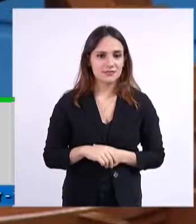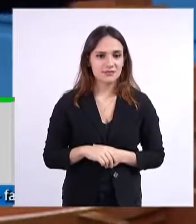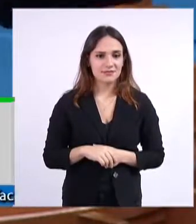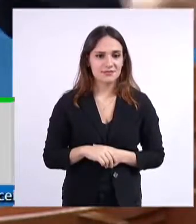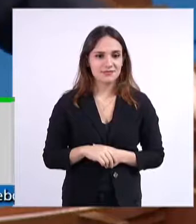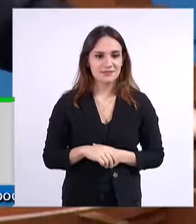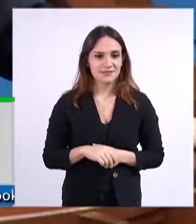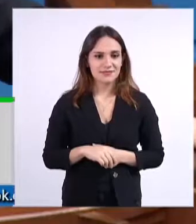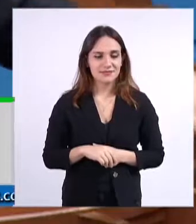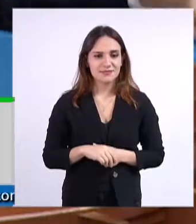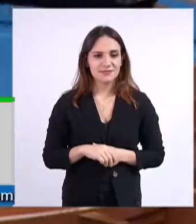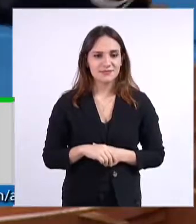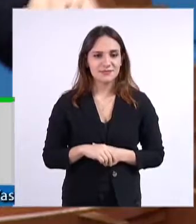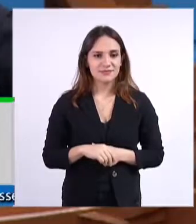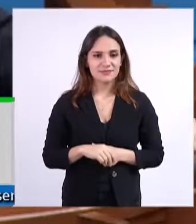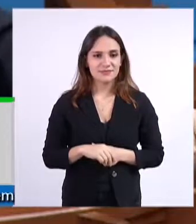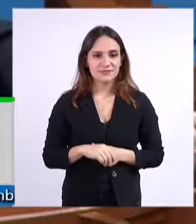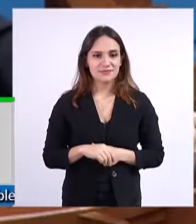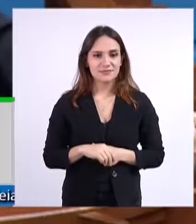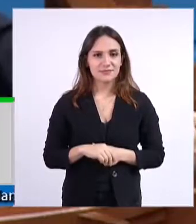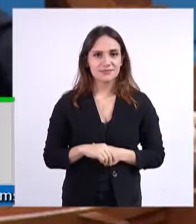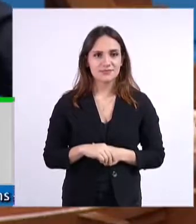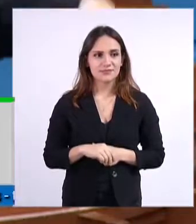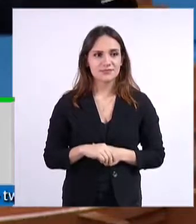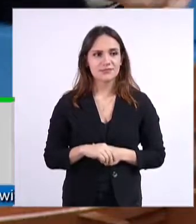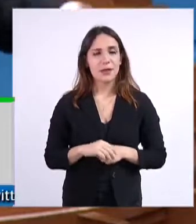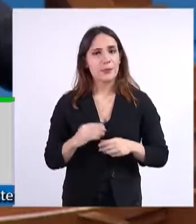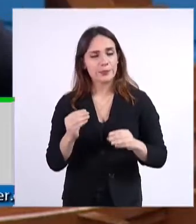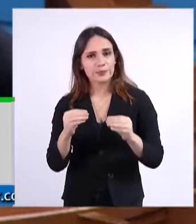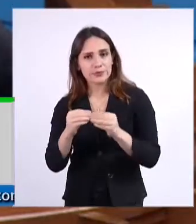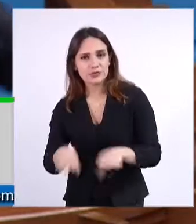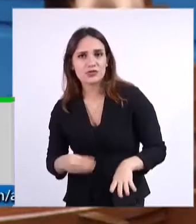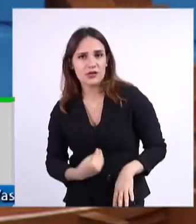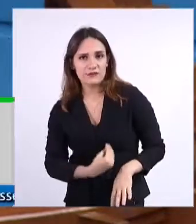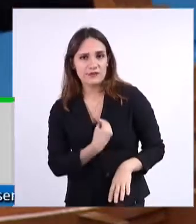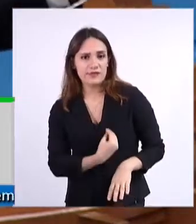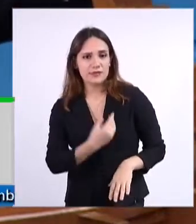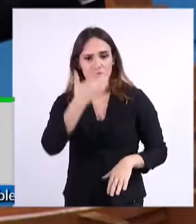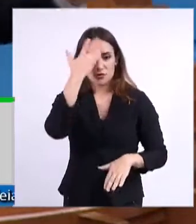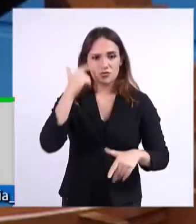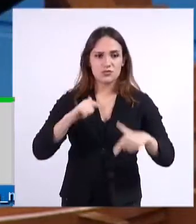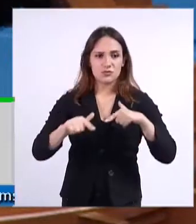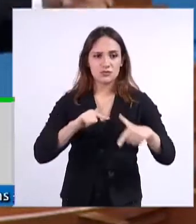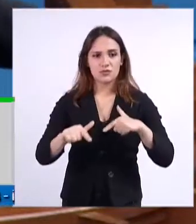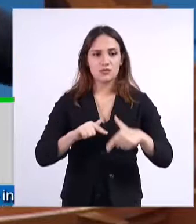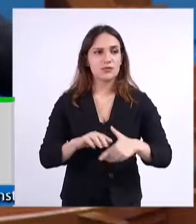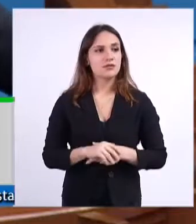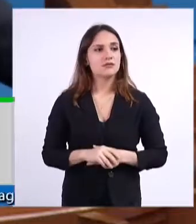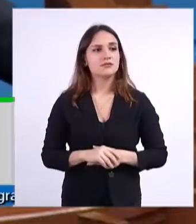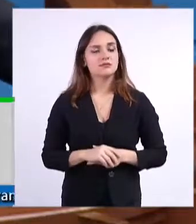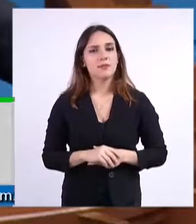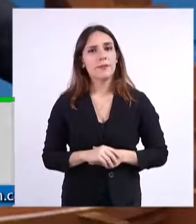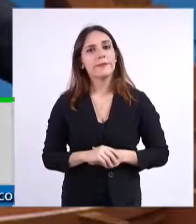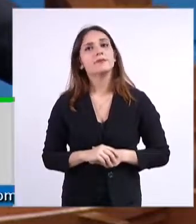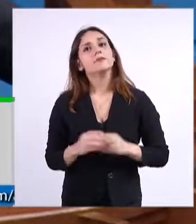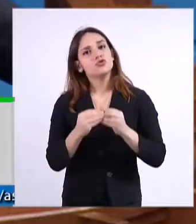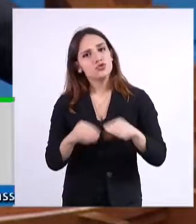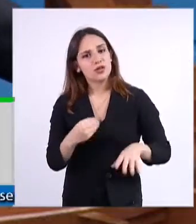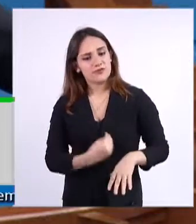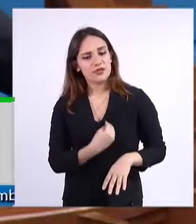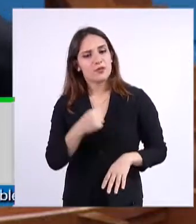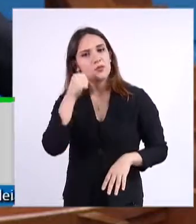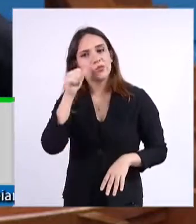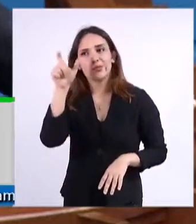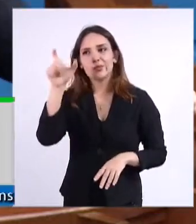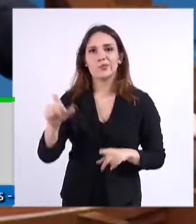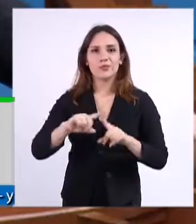ela causa um estrago na vida dos trabalhadores, traz prejuízo para as mulheres, em primeiro lugar, que